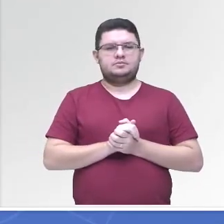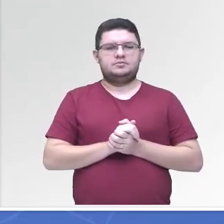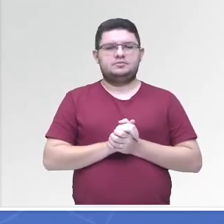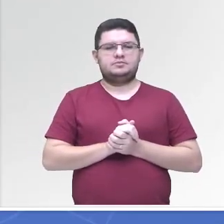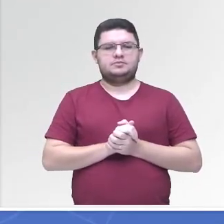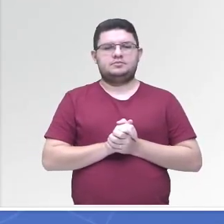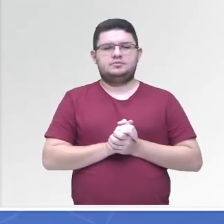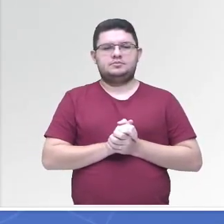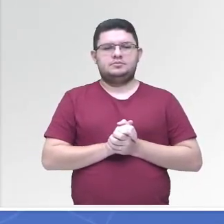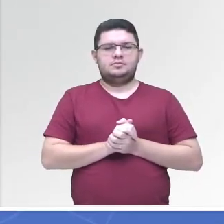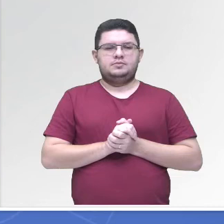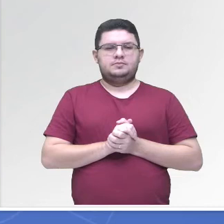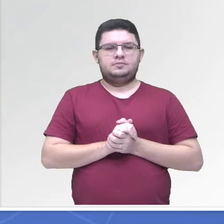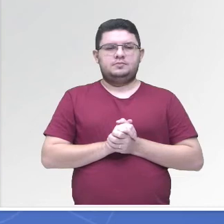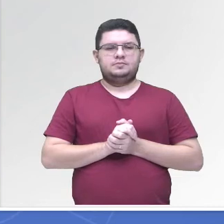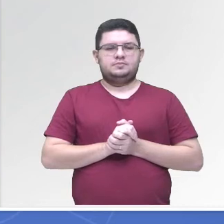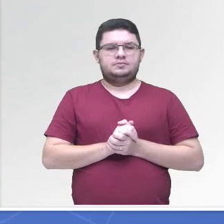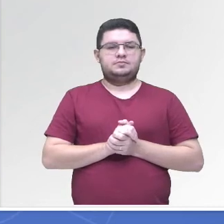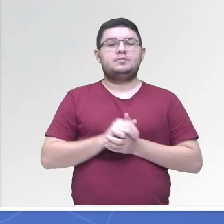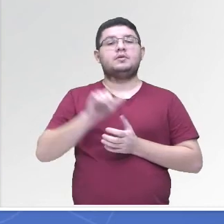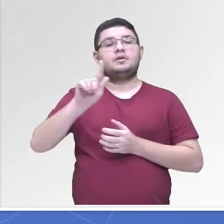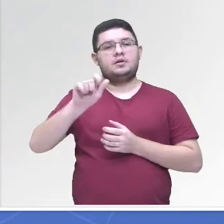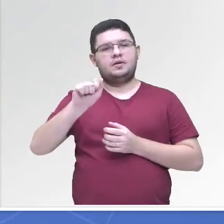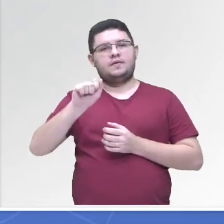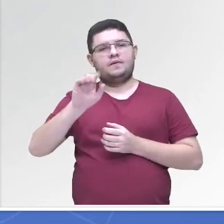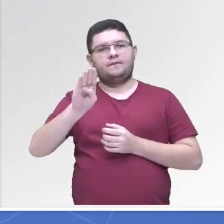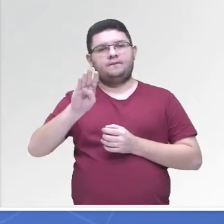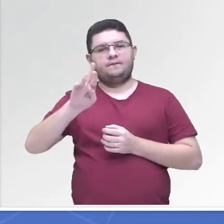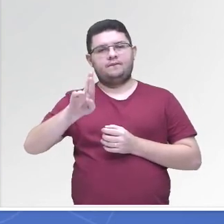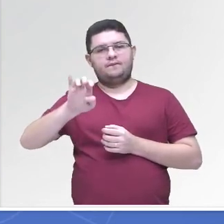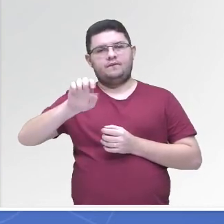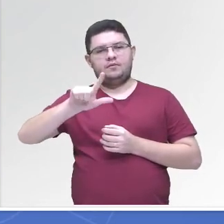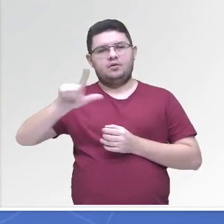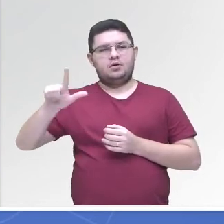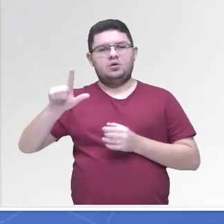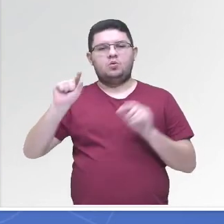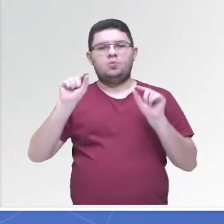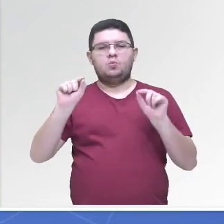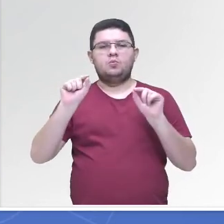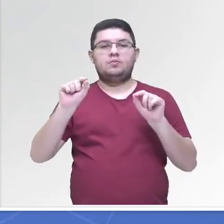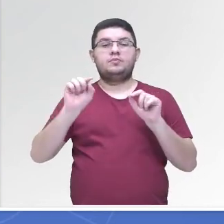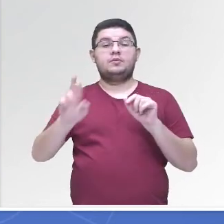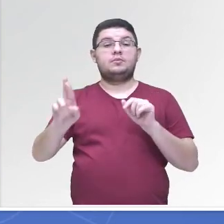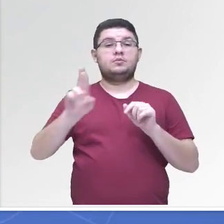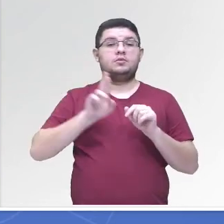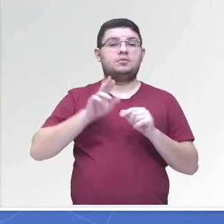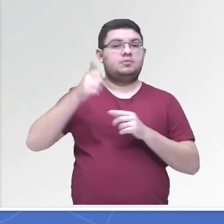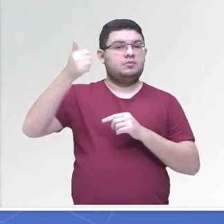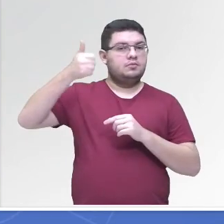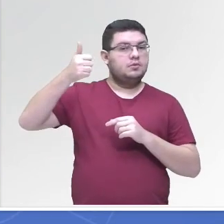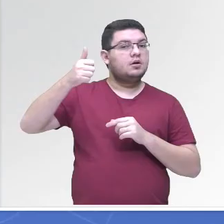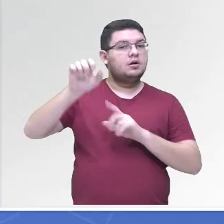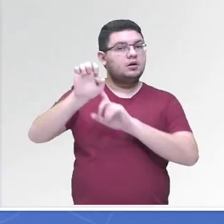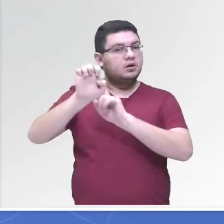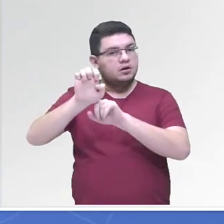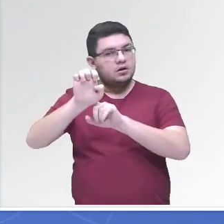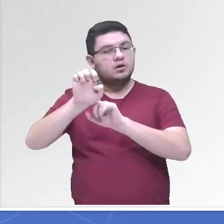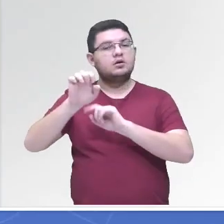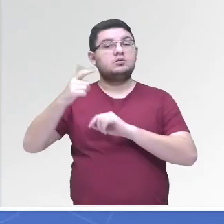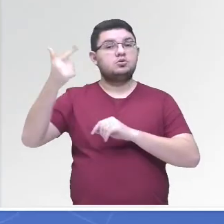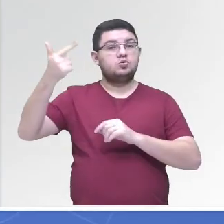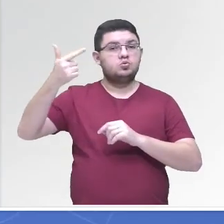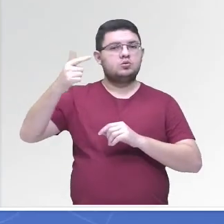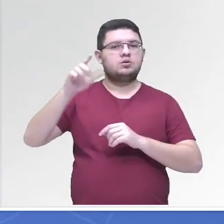Aqui, acho que era Gabriel, né? Aí, Gabriel falou que a primeira questão é a letra E e a segunda questão letra